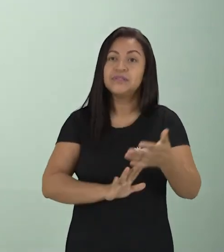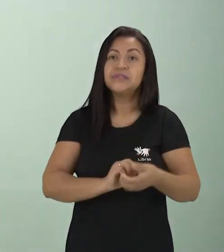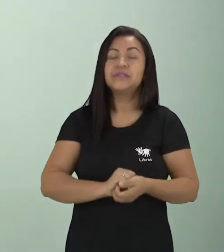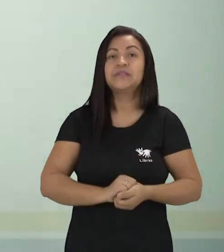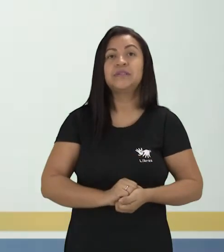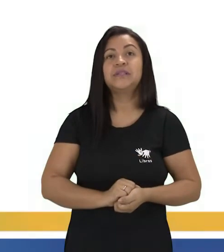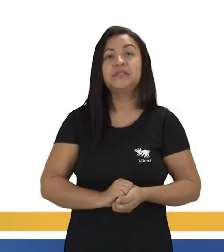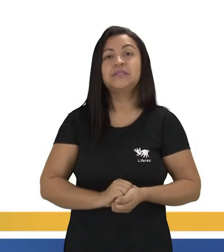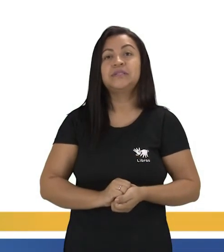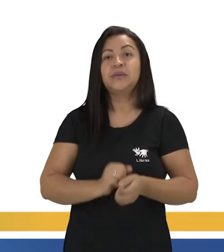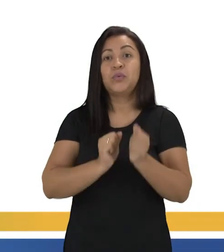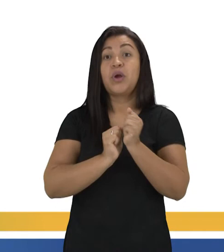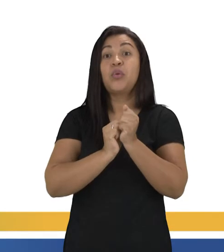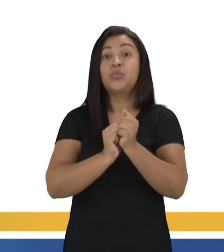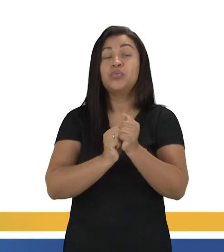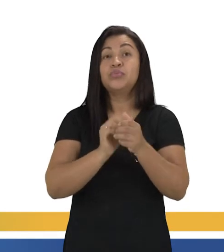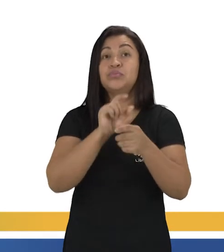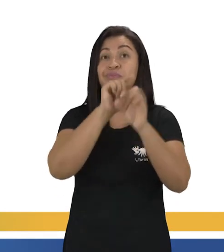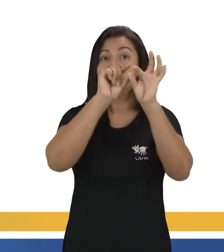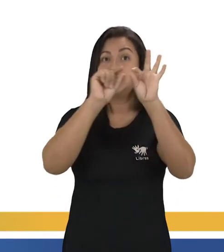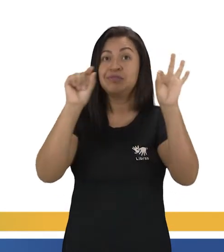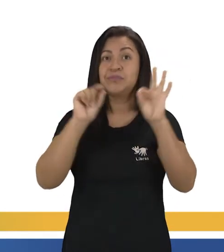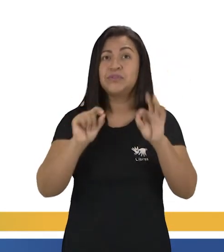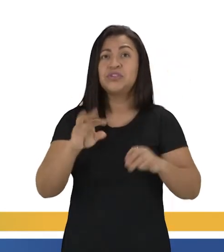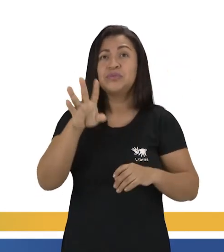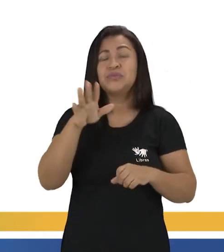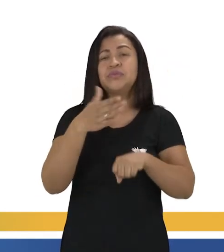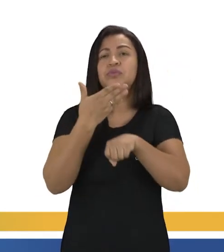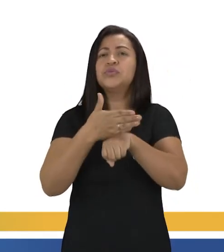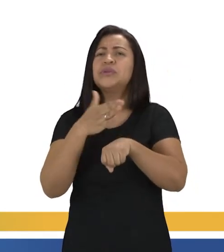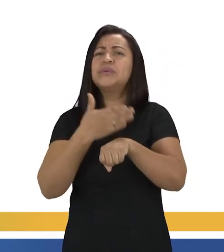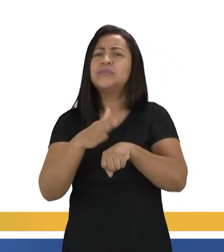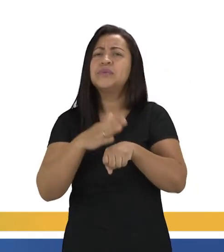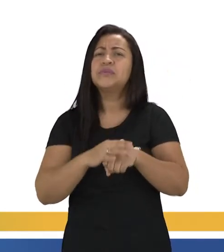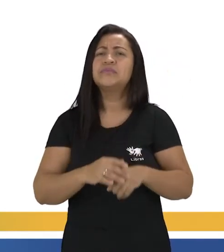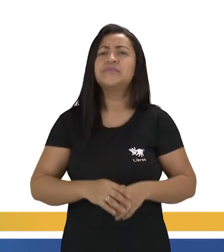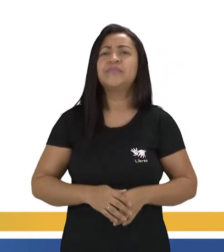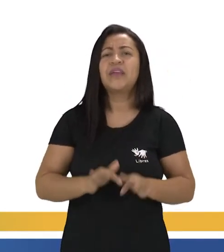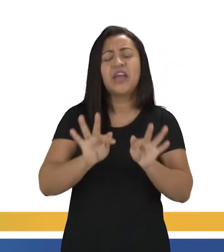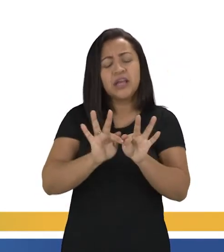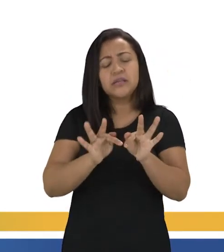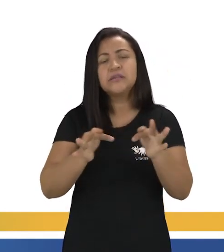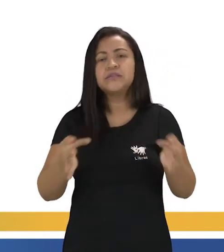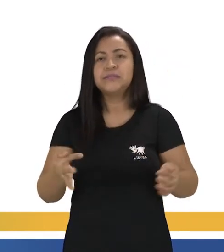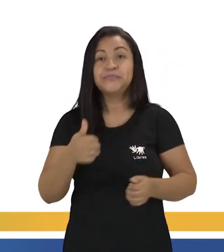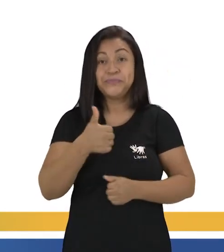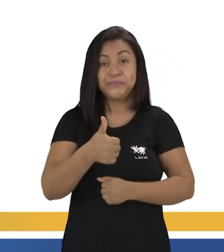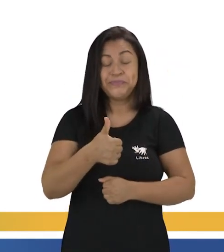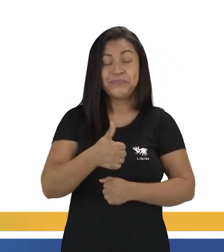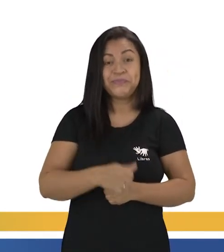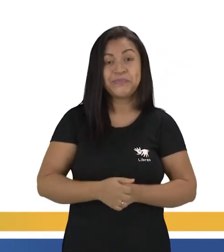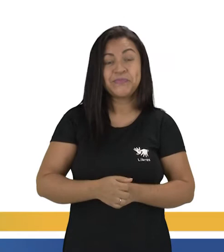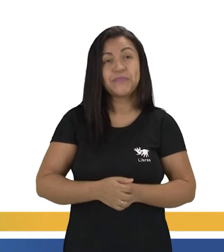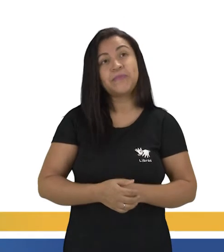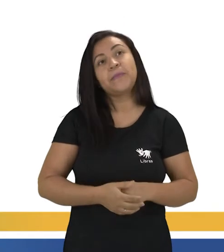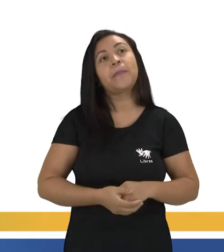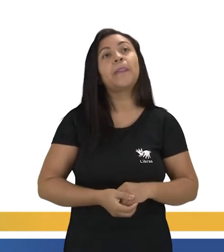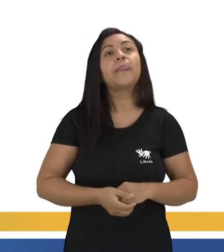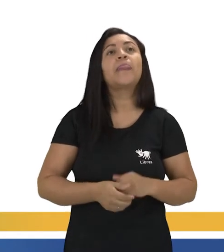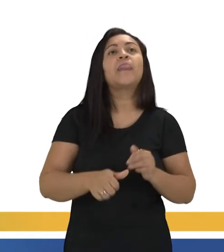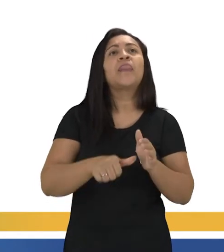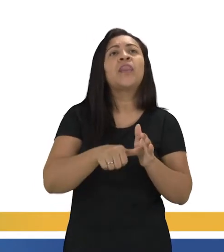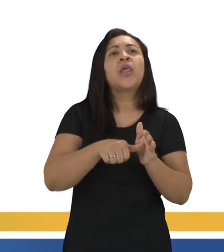vocês acompanhem essa parte, para que vocês vejam na prática como é bem simples fazer. Tudo bem? Então, the first